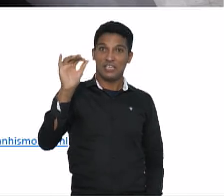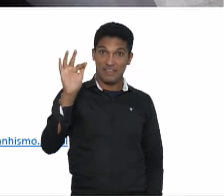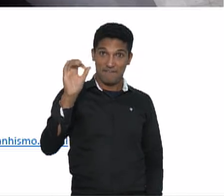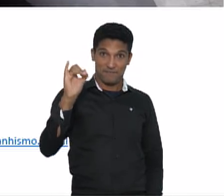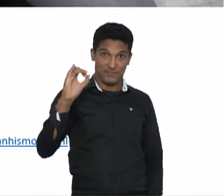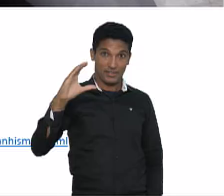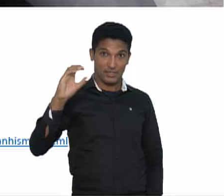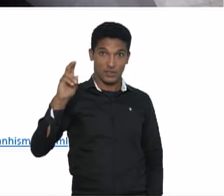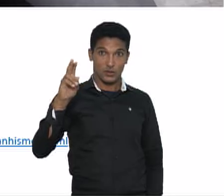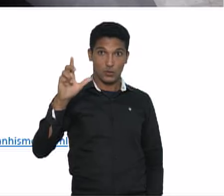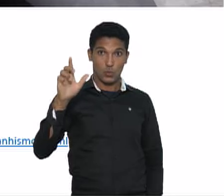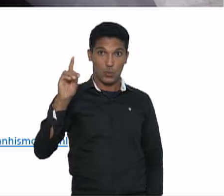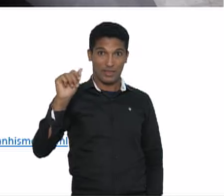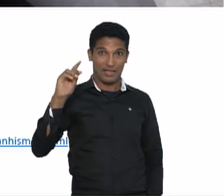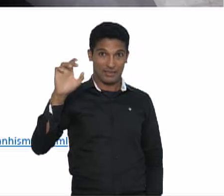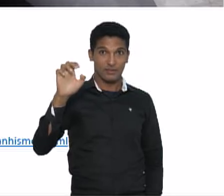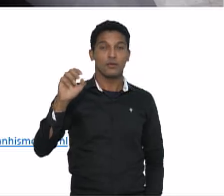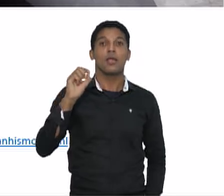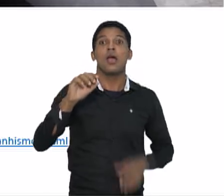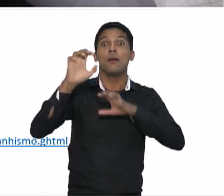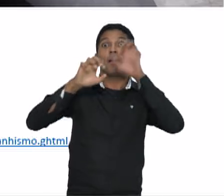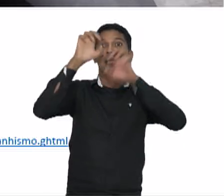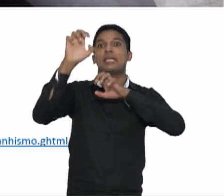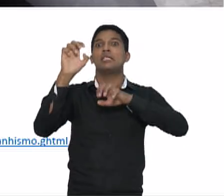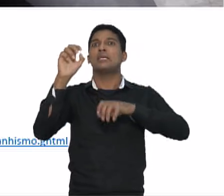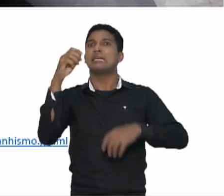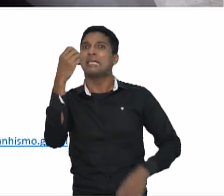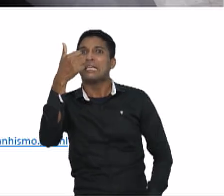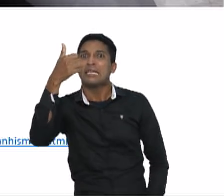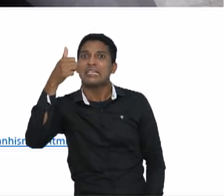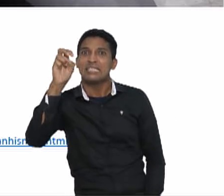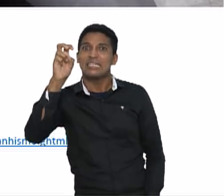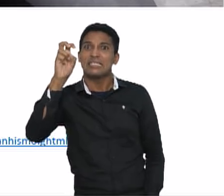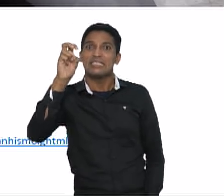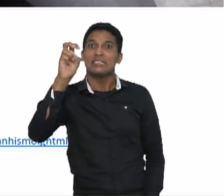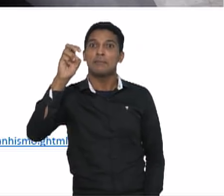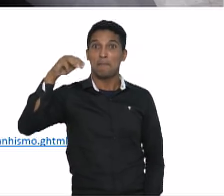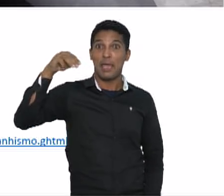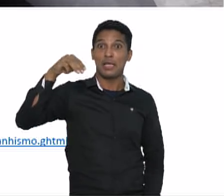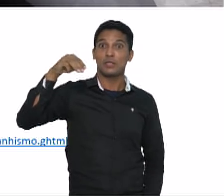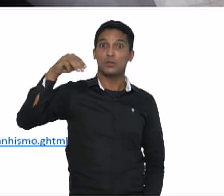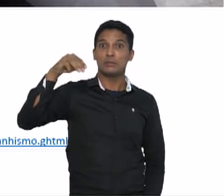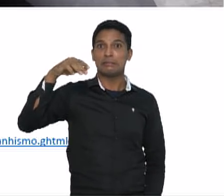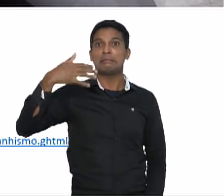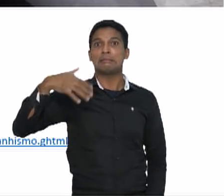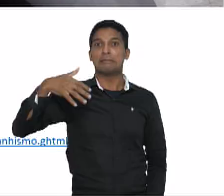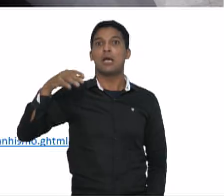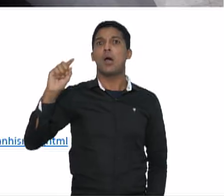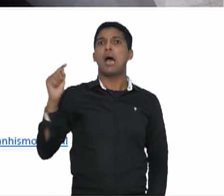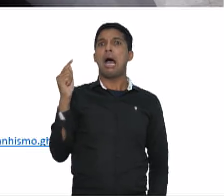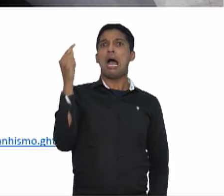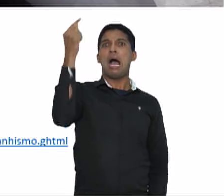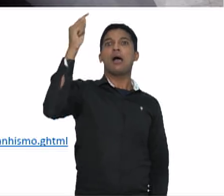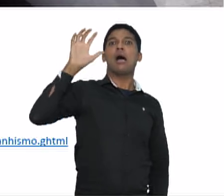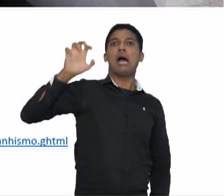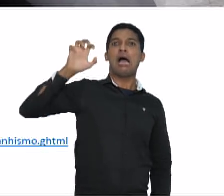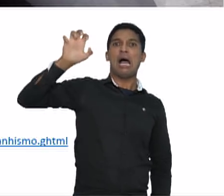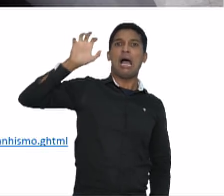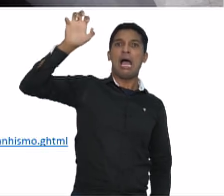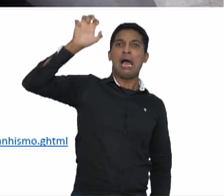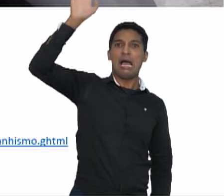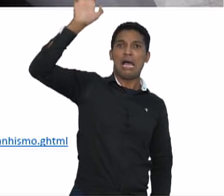a 20 metros de altura. O atleta vencedor é aquele que chega mais alto, superando todos